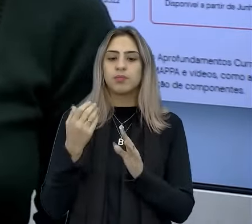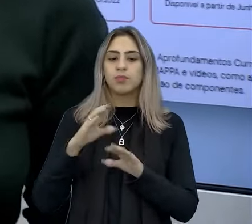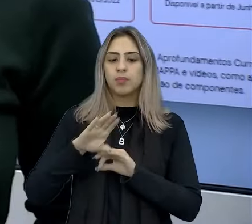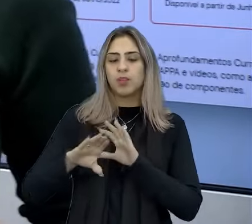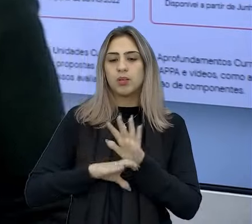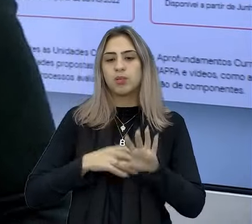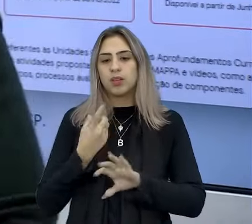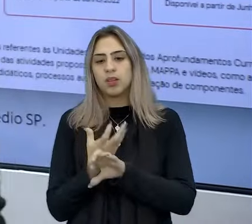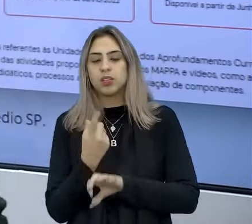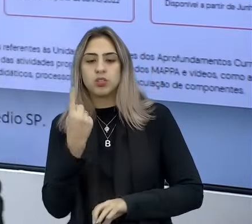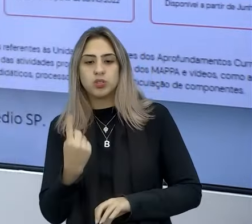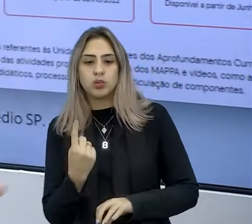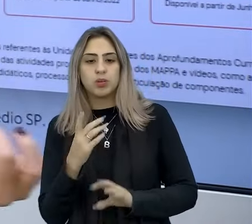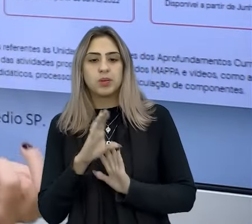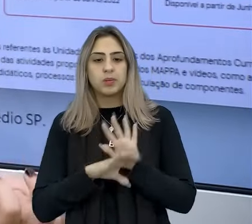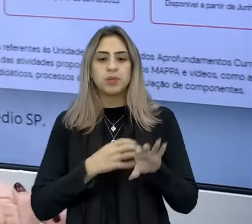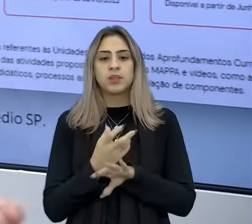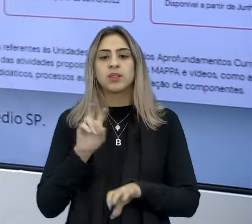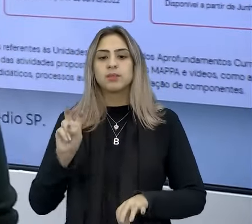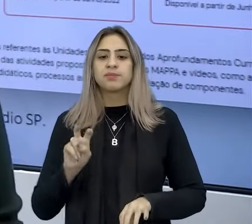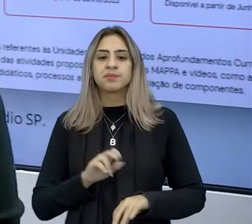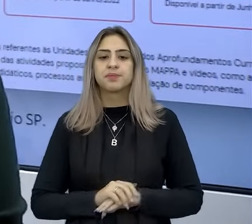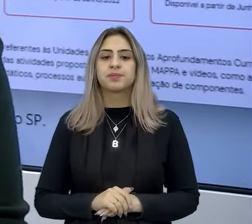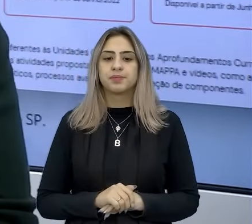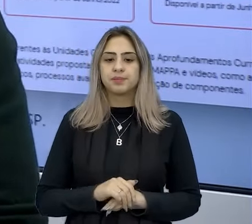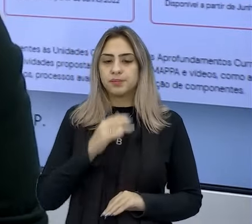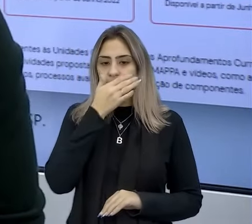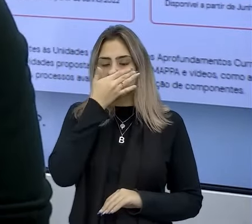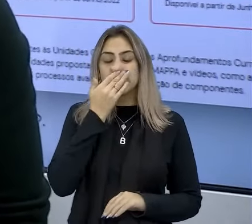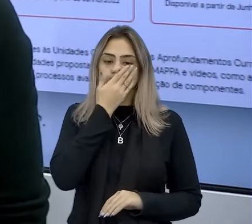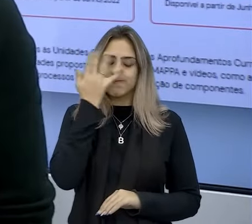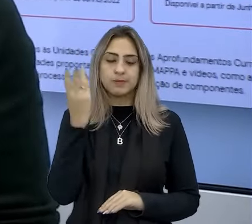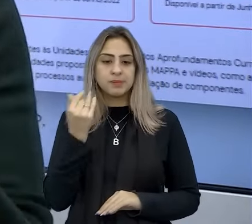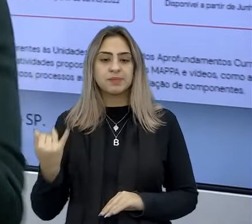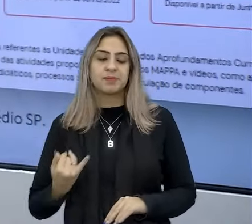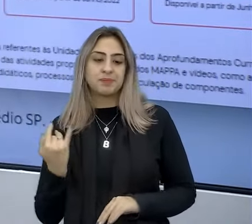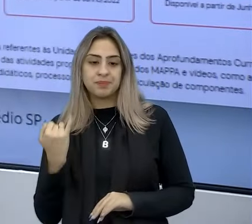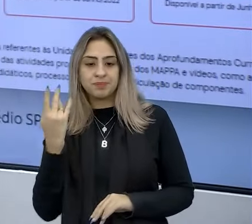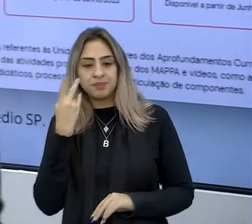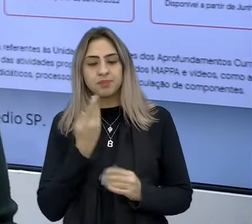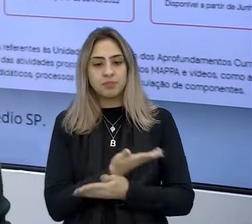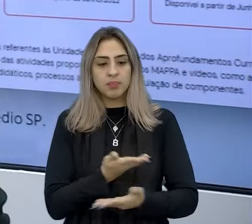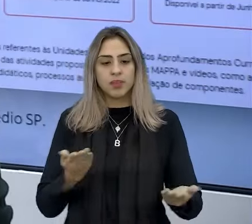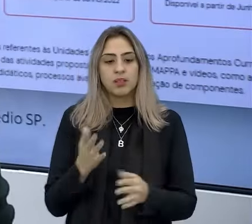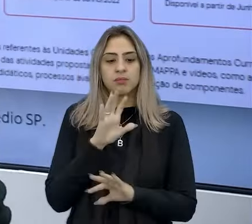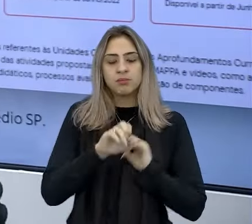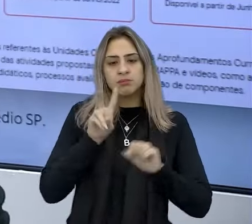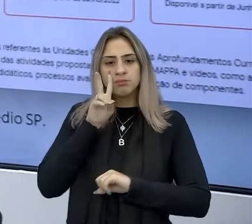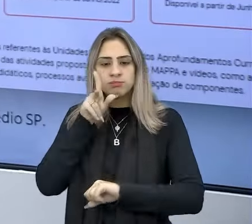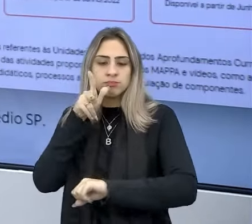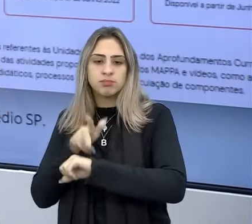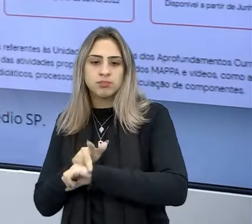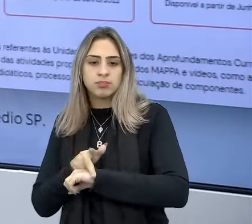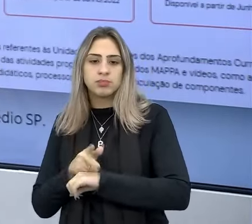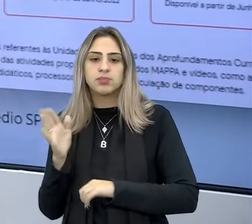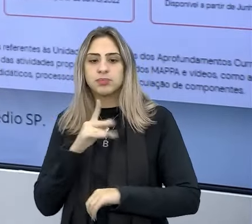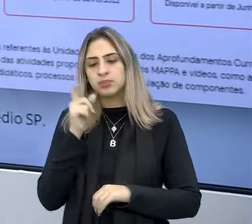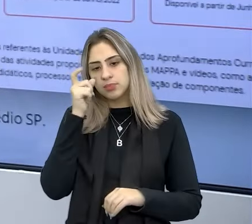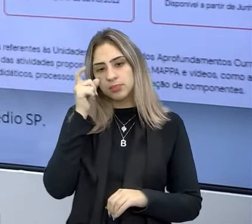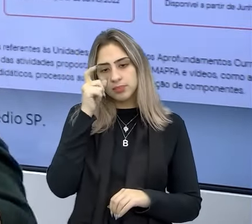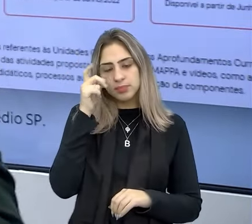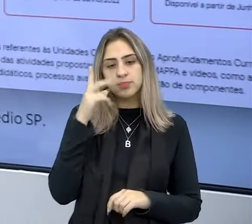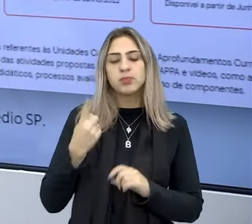com a atividade 4 do componente 5. Então, é super válido para vocês pegar esses vídeos, né, e assistir. Então, vamos assistir. Qual que